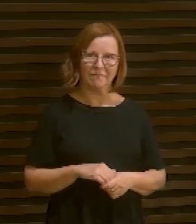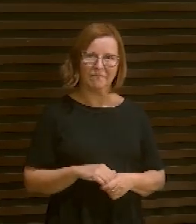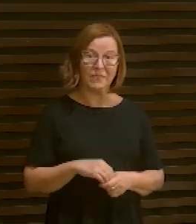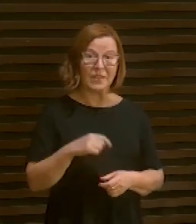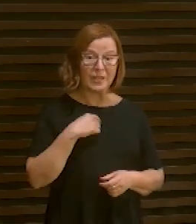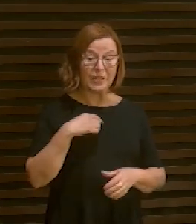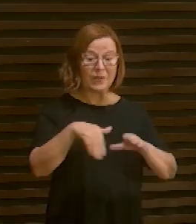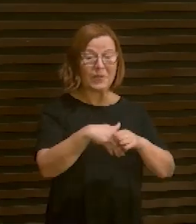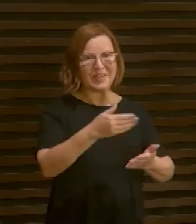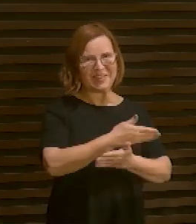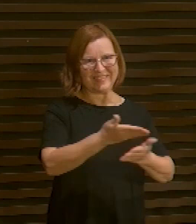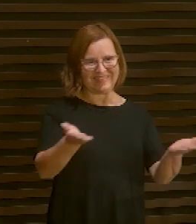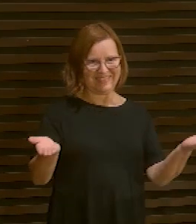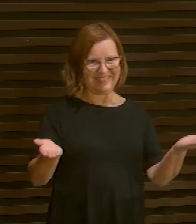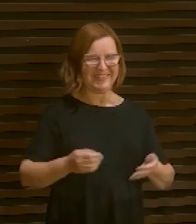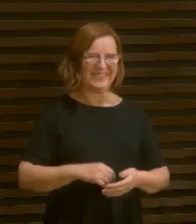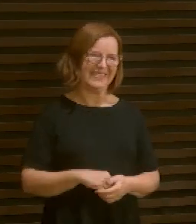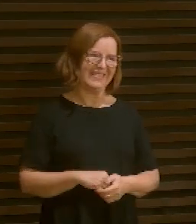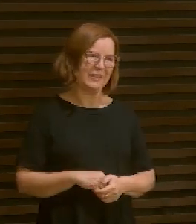e eu em vós.